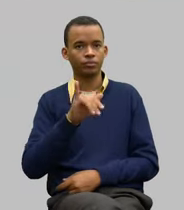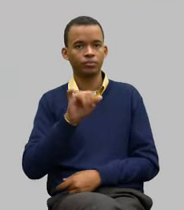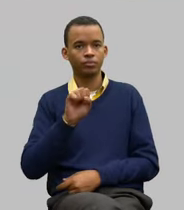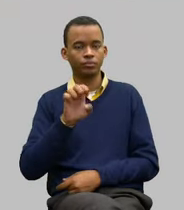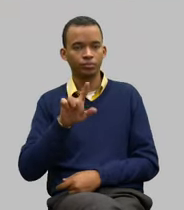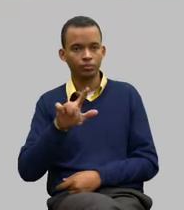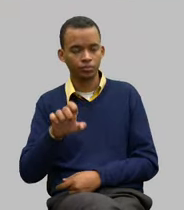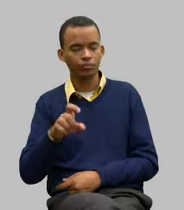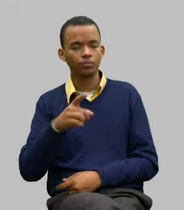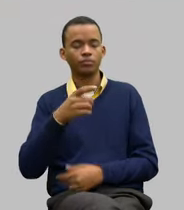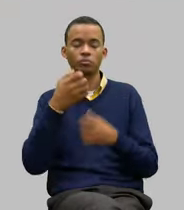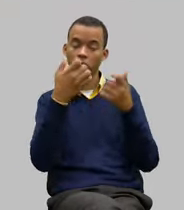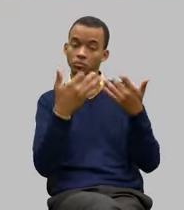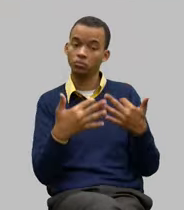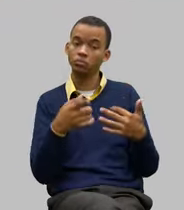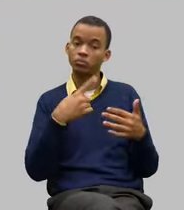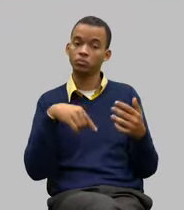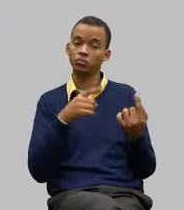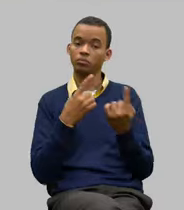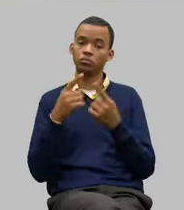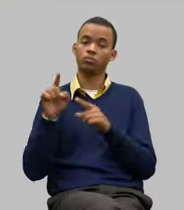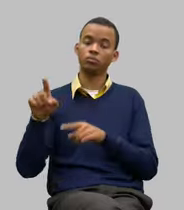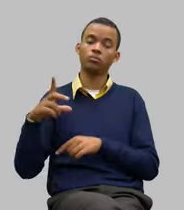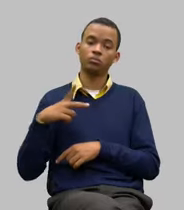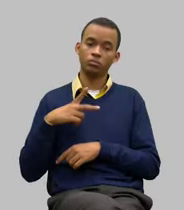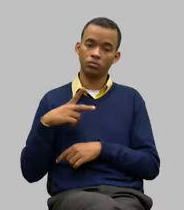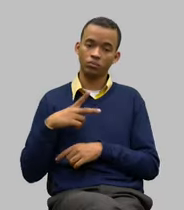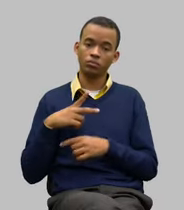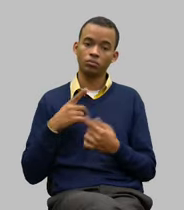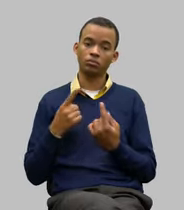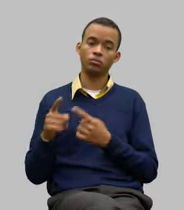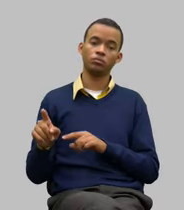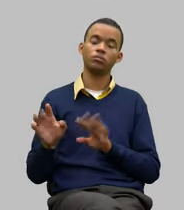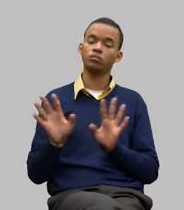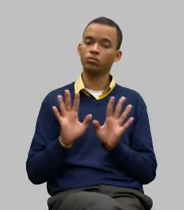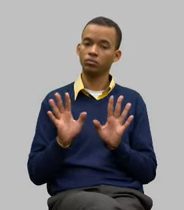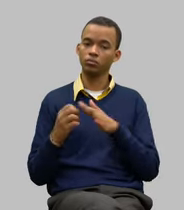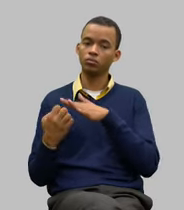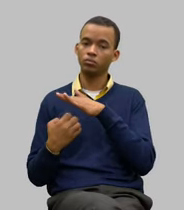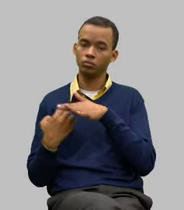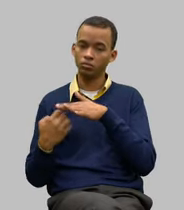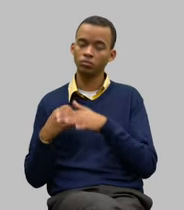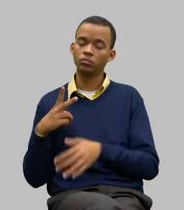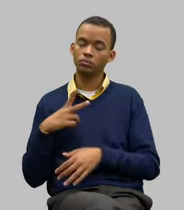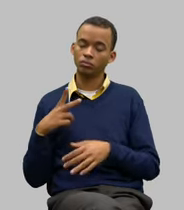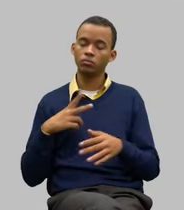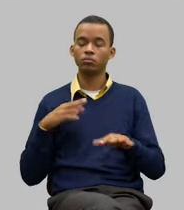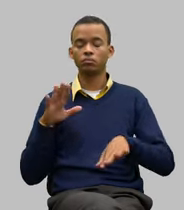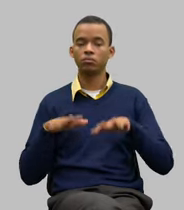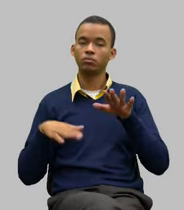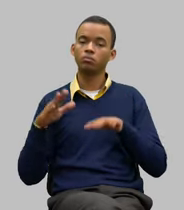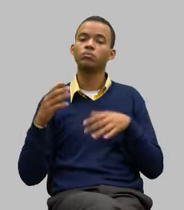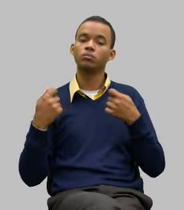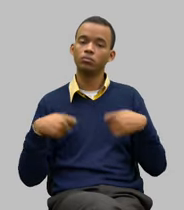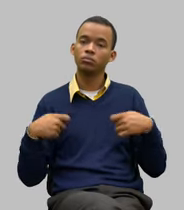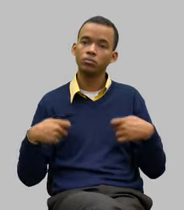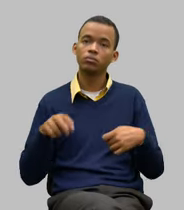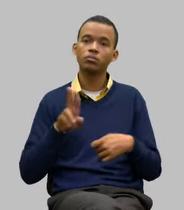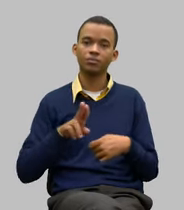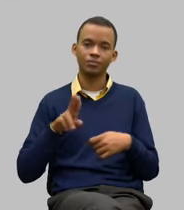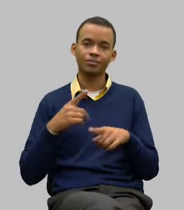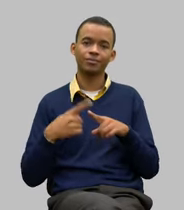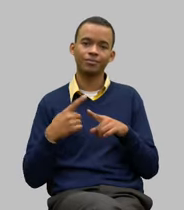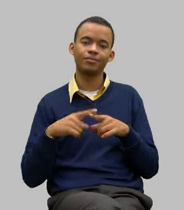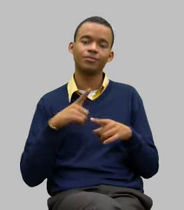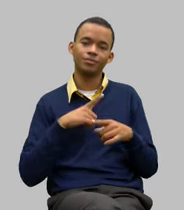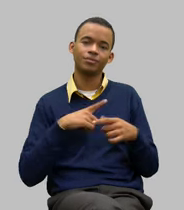contra a parceria público privado com o Instituto porque há situações Ione que não há como o agente público